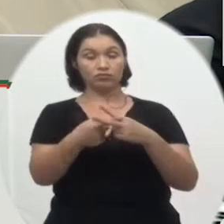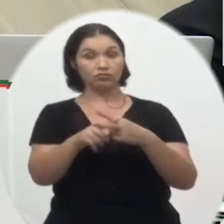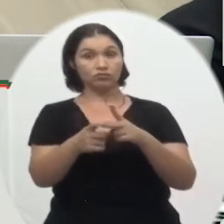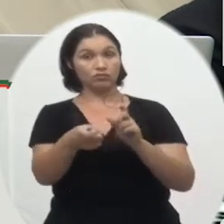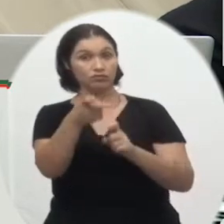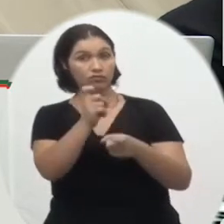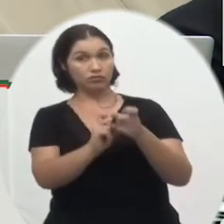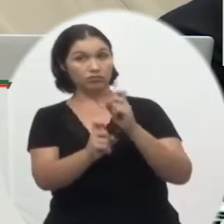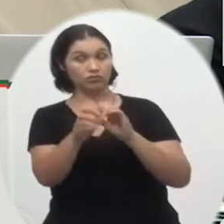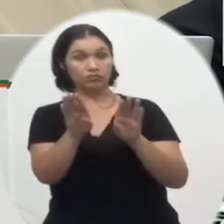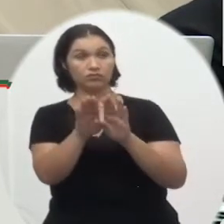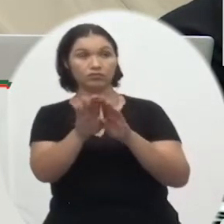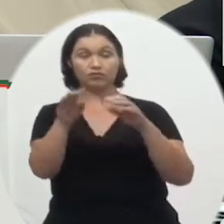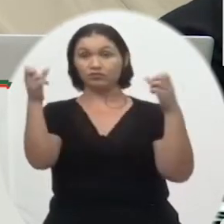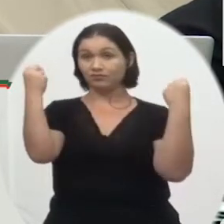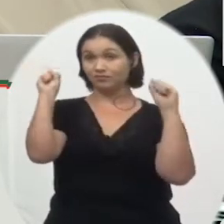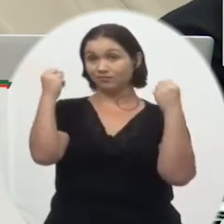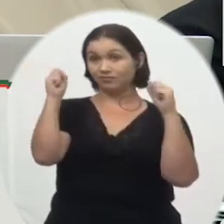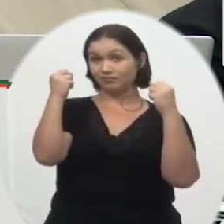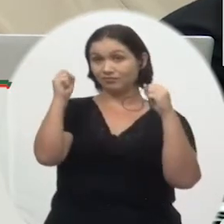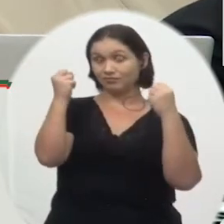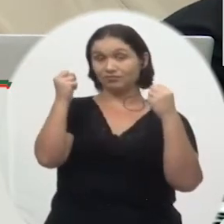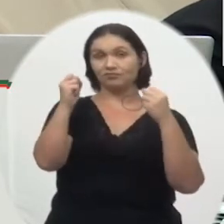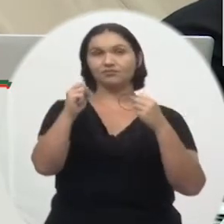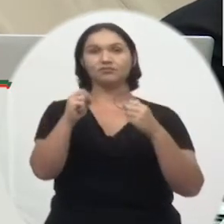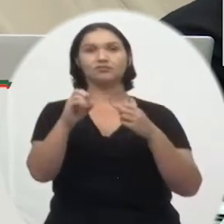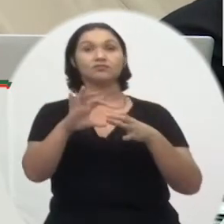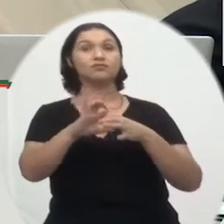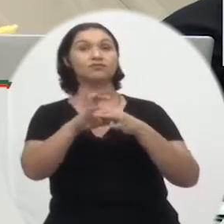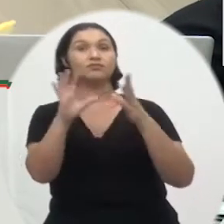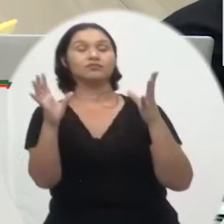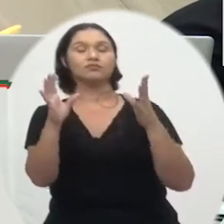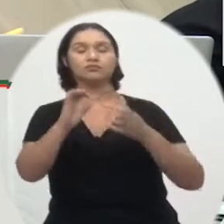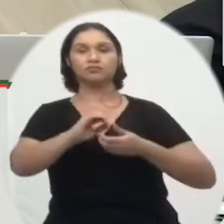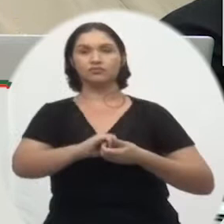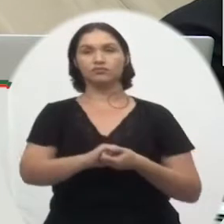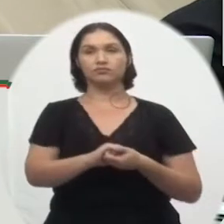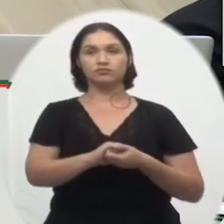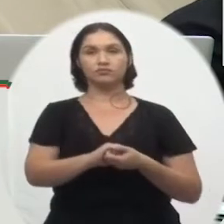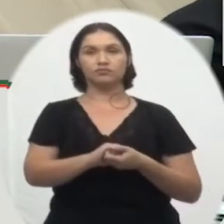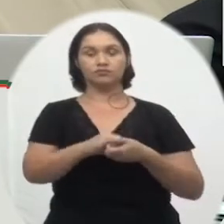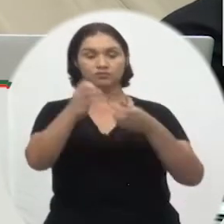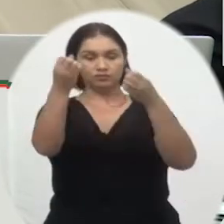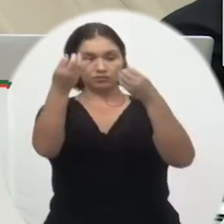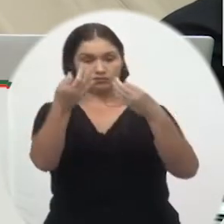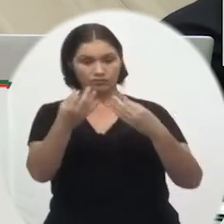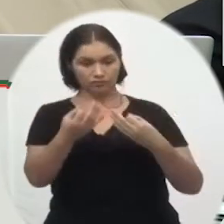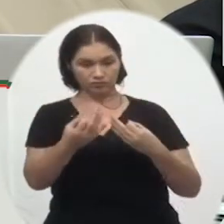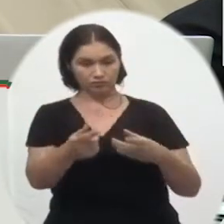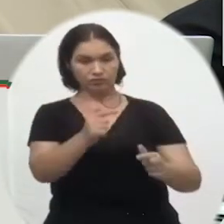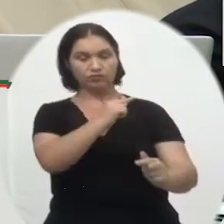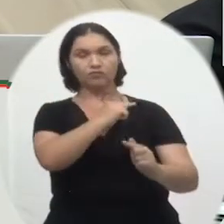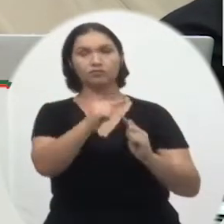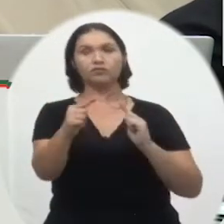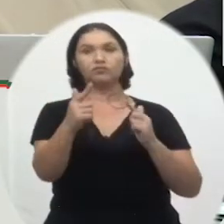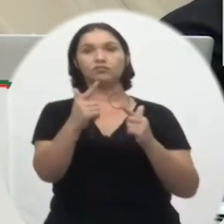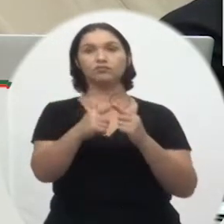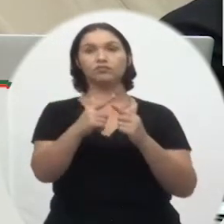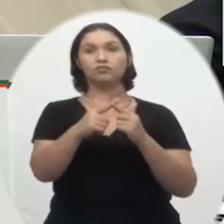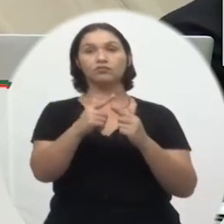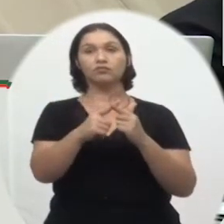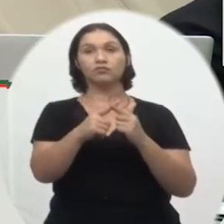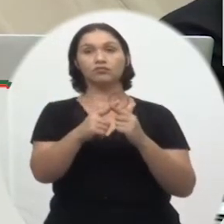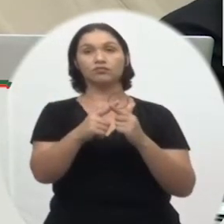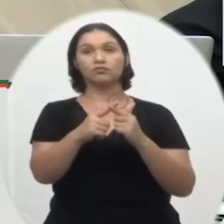academias de ar livre localizadas em áreas de uso coletivo. Justificou-se o veto por vício de